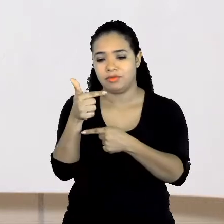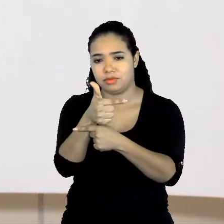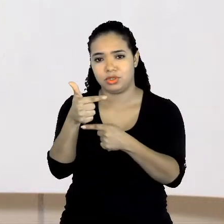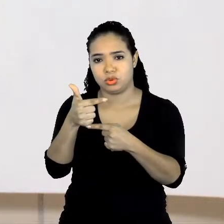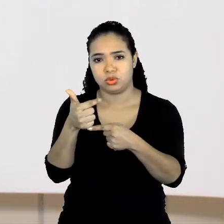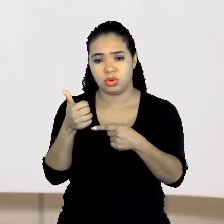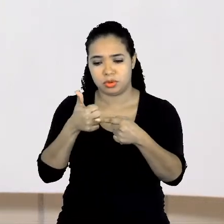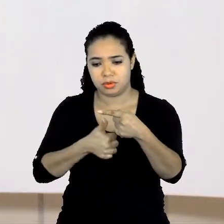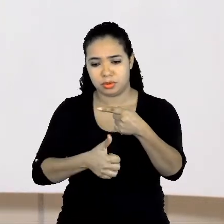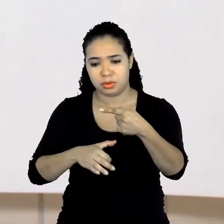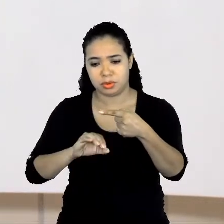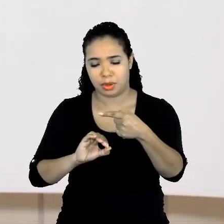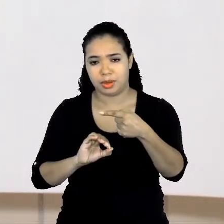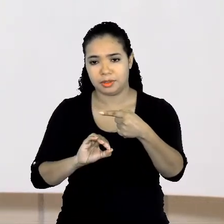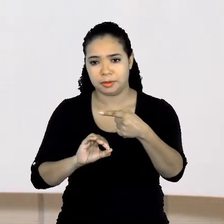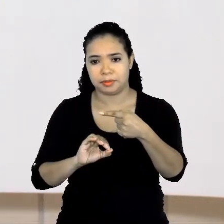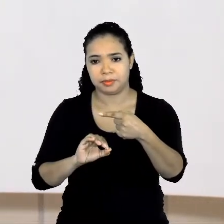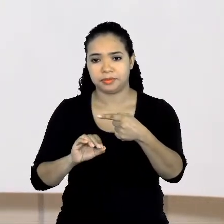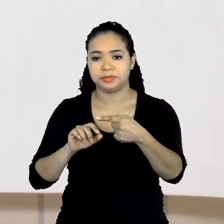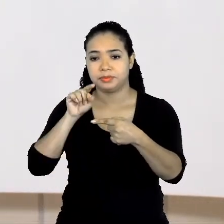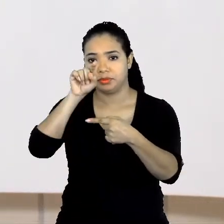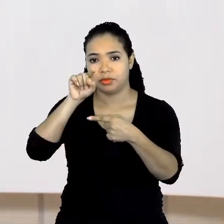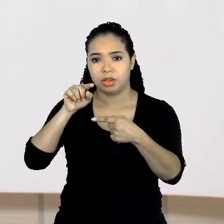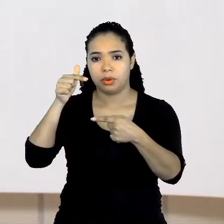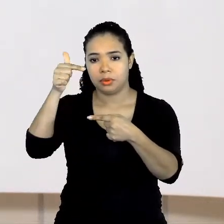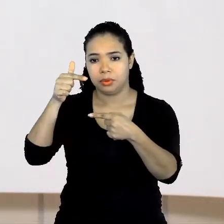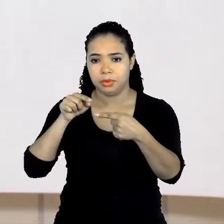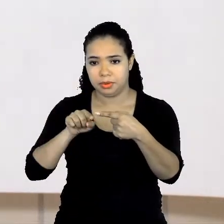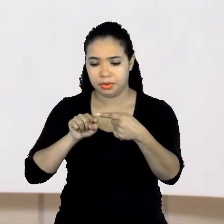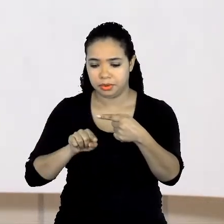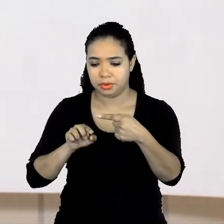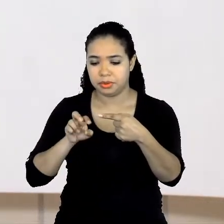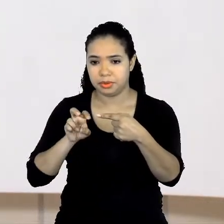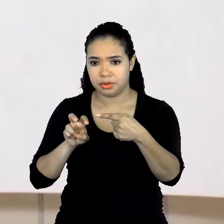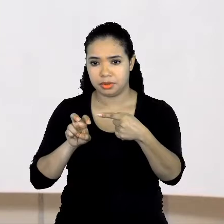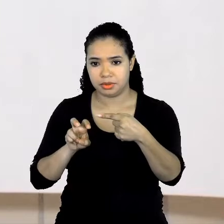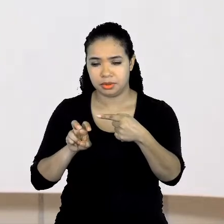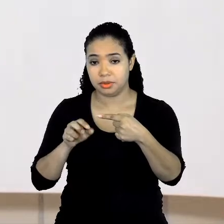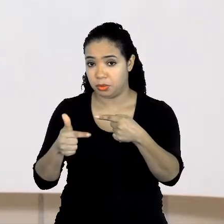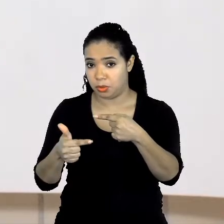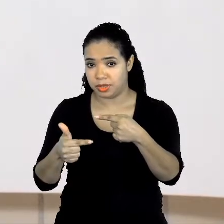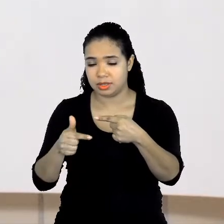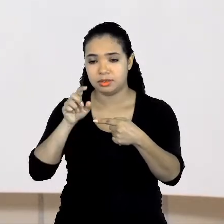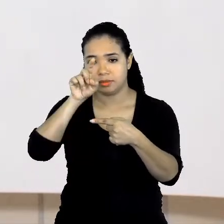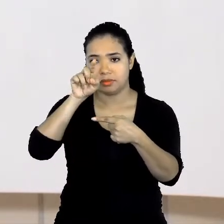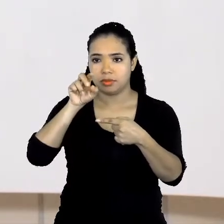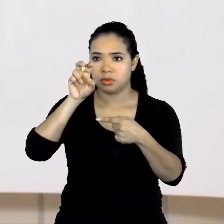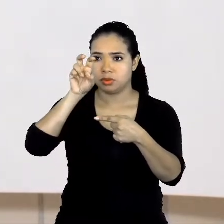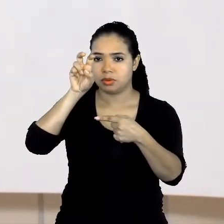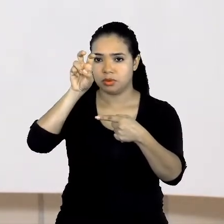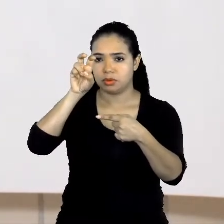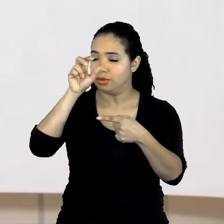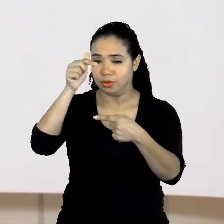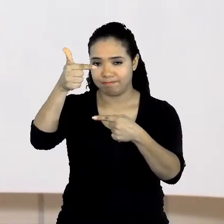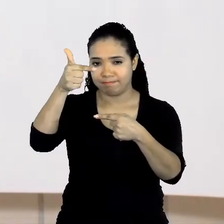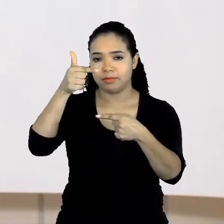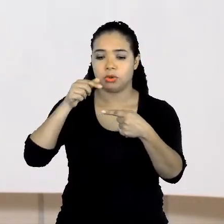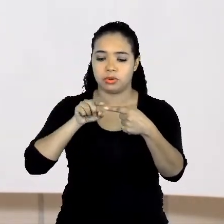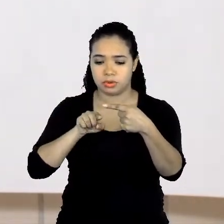Simplifico por 2, que dá o quê? 11 quintos. Eu simplifiquei aqui por 2 e aqui por 2. Eu encontrei a